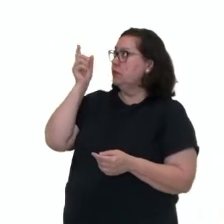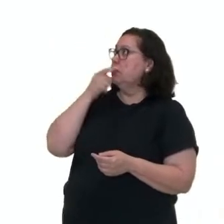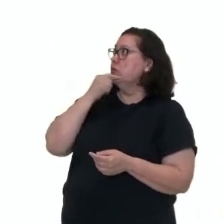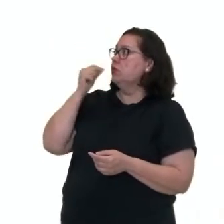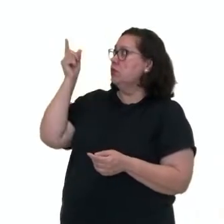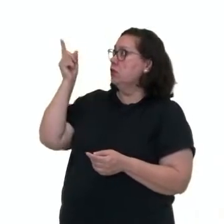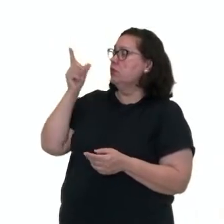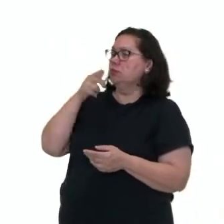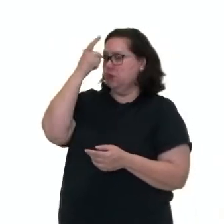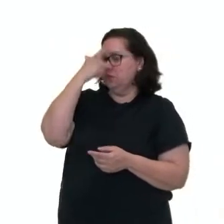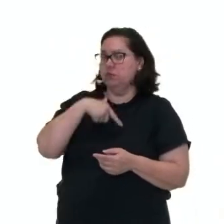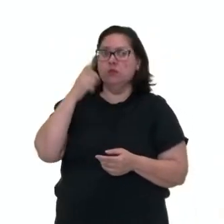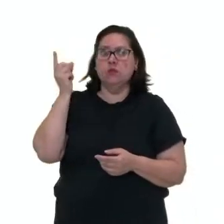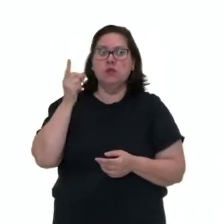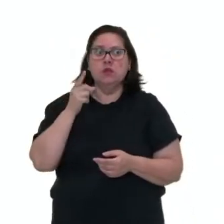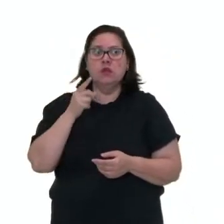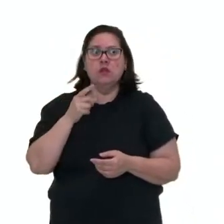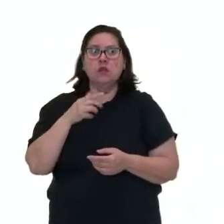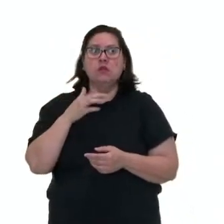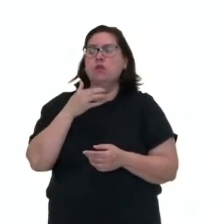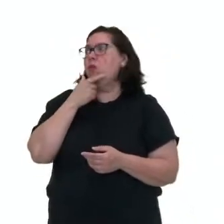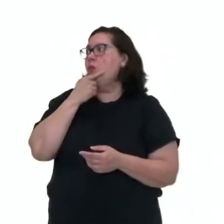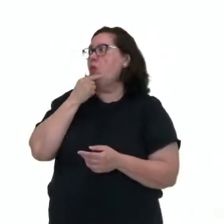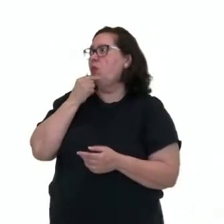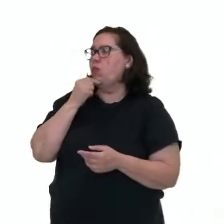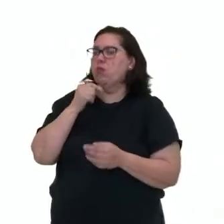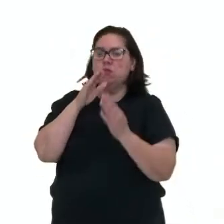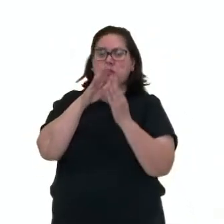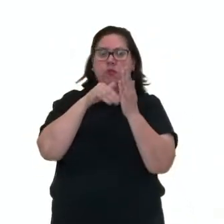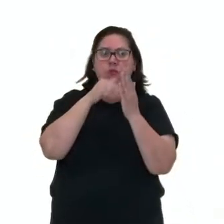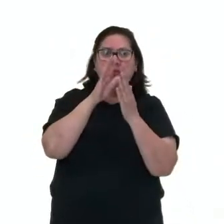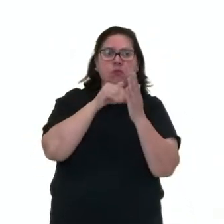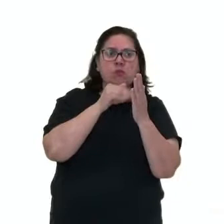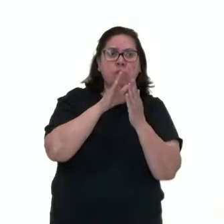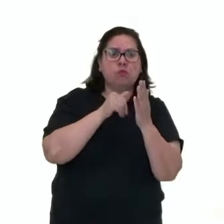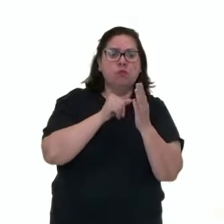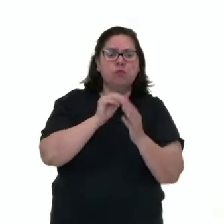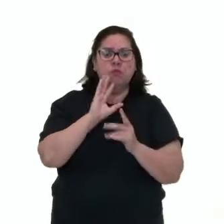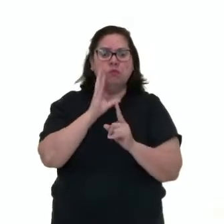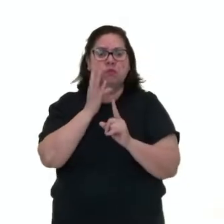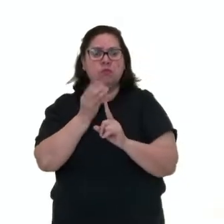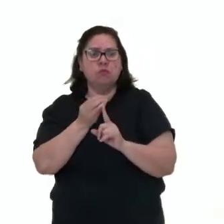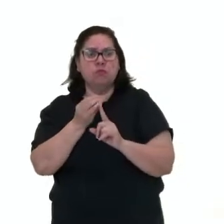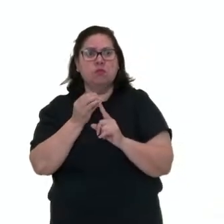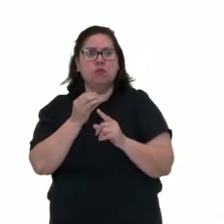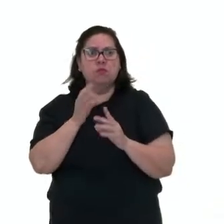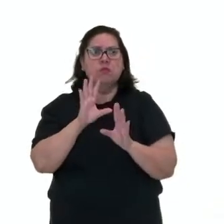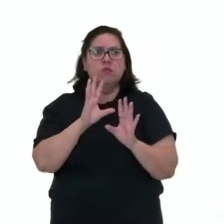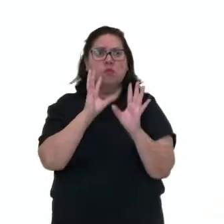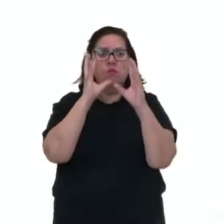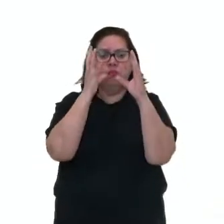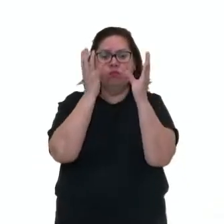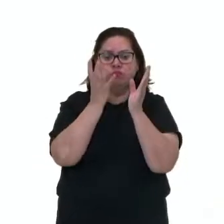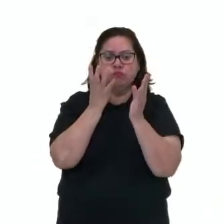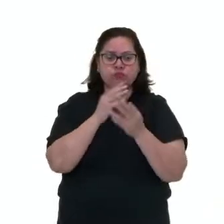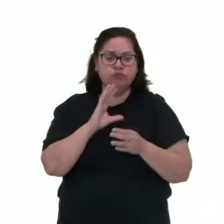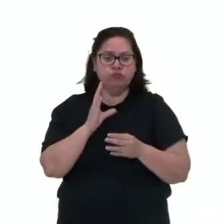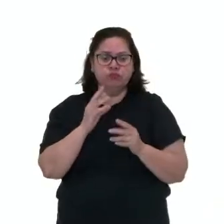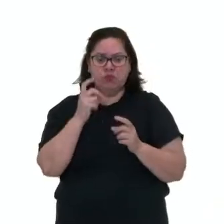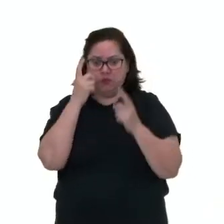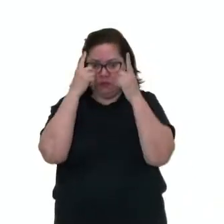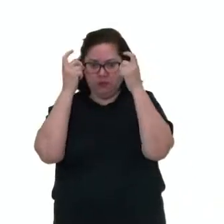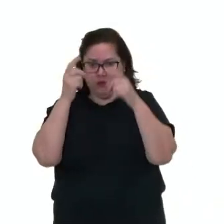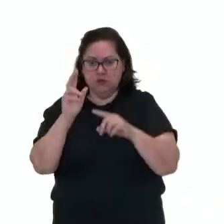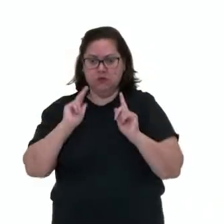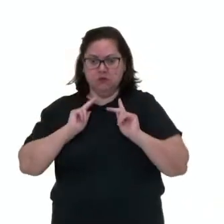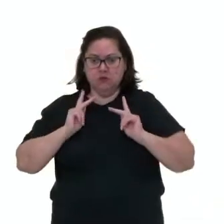Nós estamos falando agora de Fernando Botero Ângulo, pintor e escultor colombiano. É um artista que usa estética arredondada como crítica estática e violência humana. Ele tem